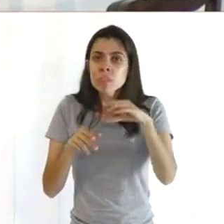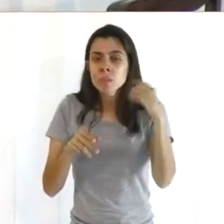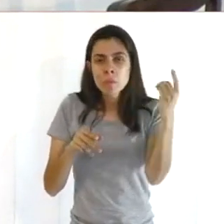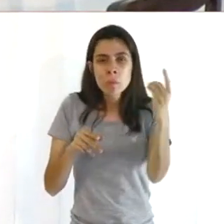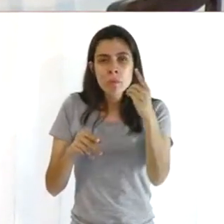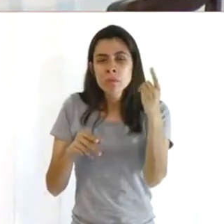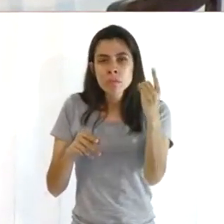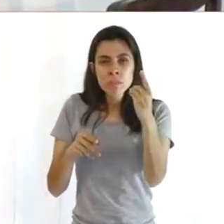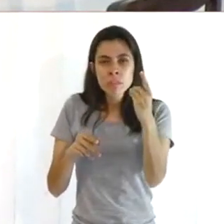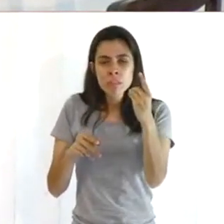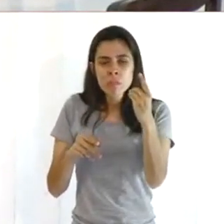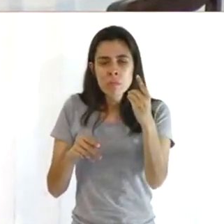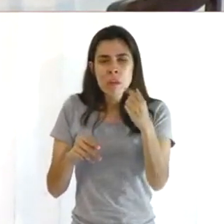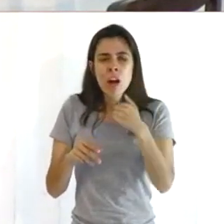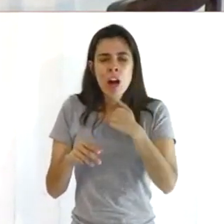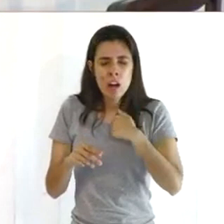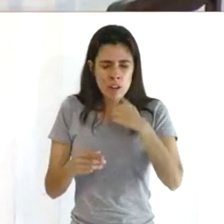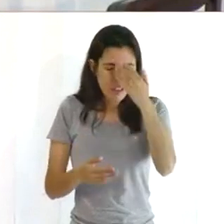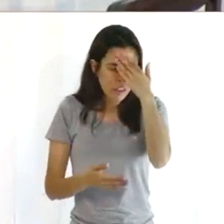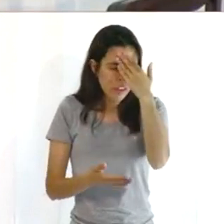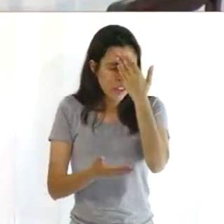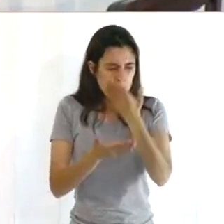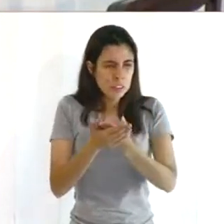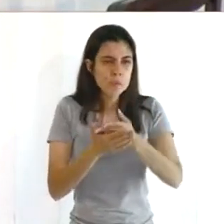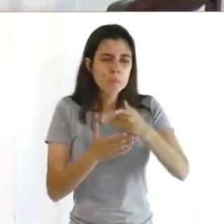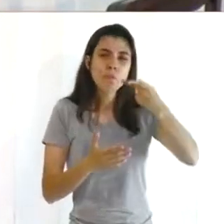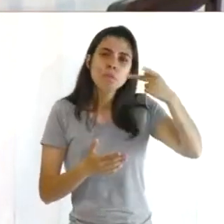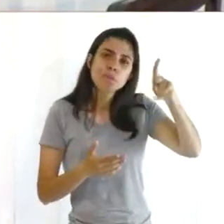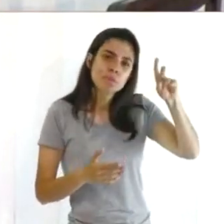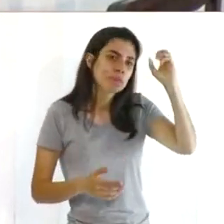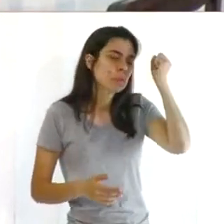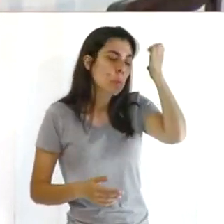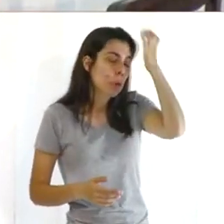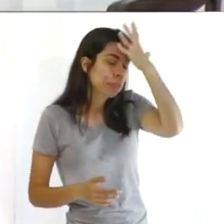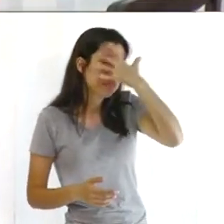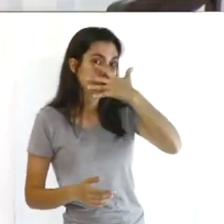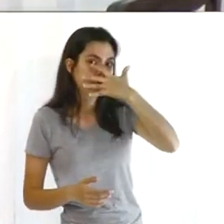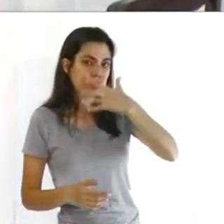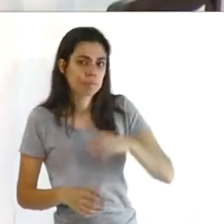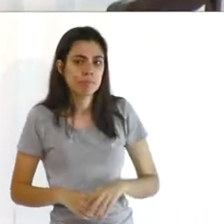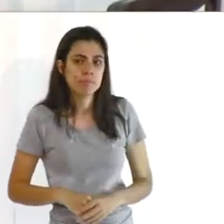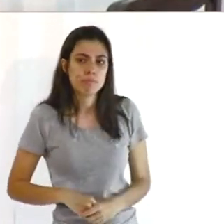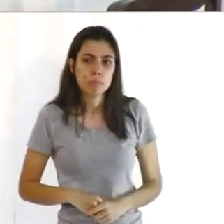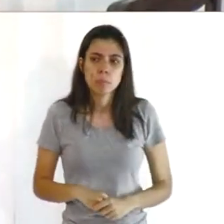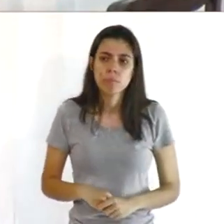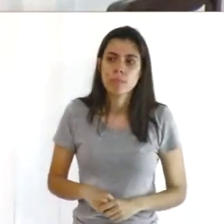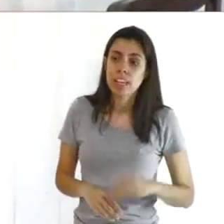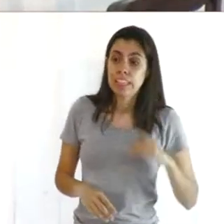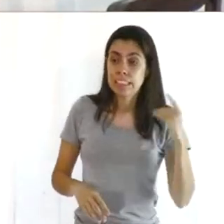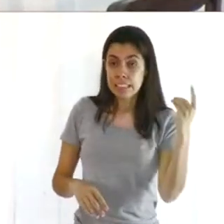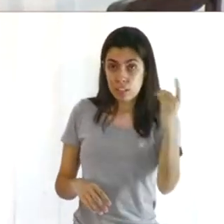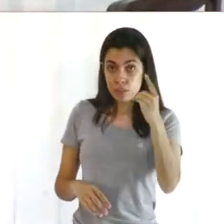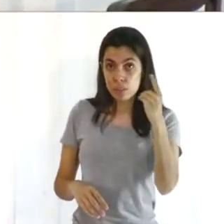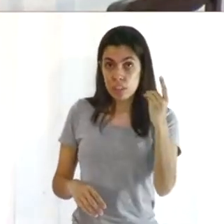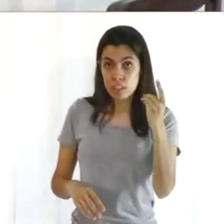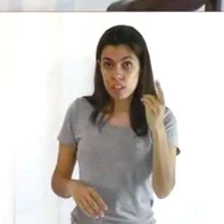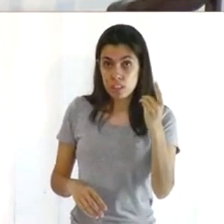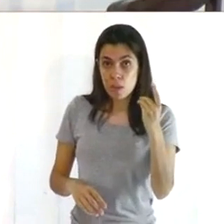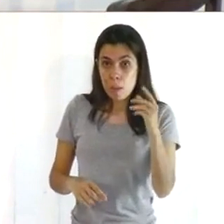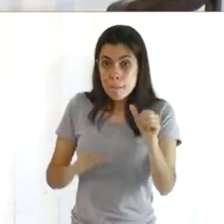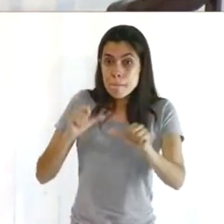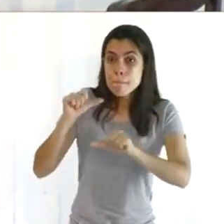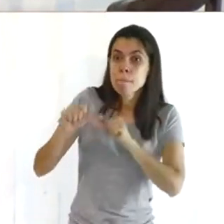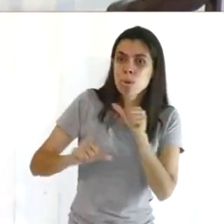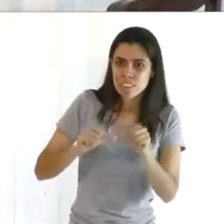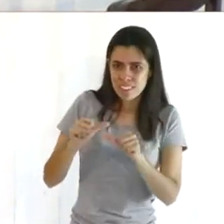seu humor e diz: regozije-se o meu coração na tua salvação. E o último verso aí, verso 6